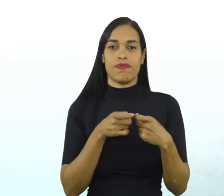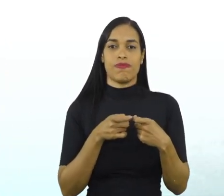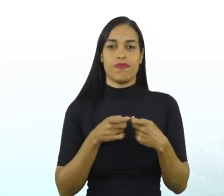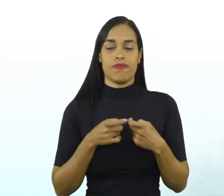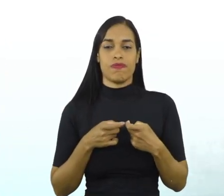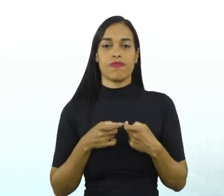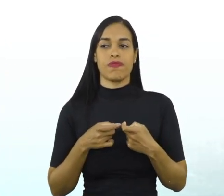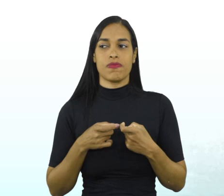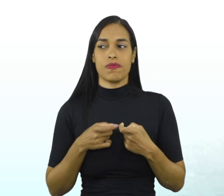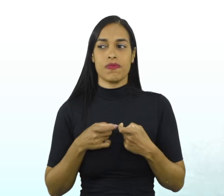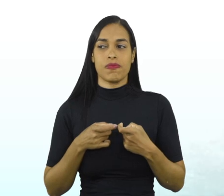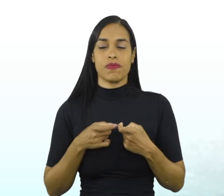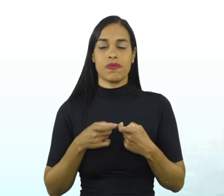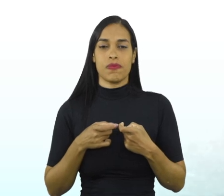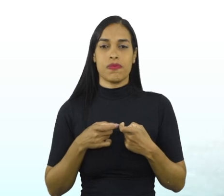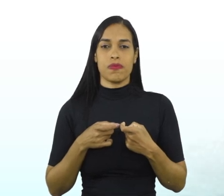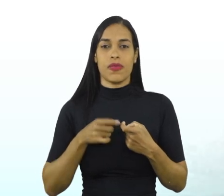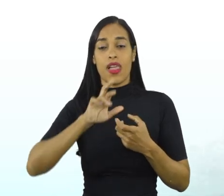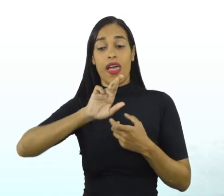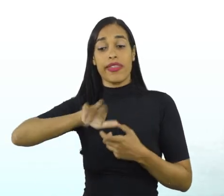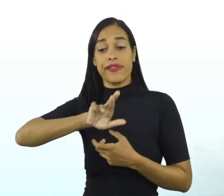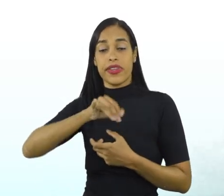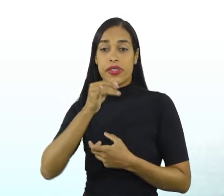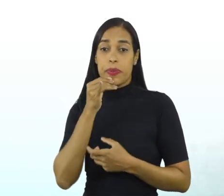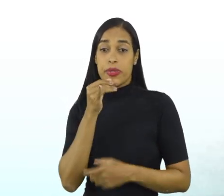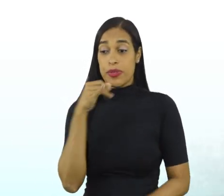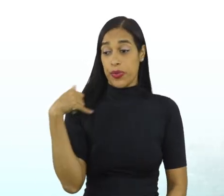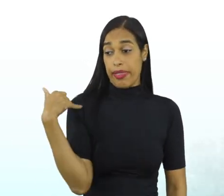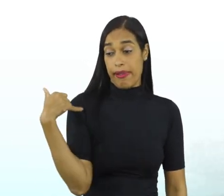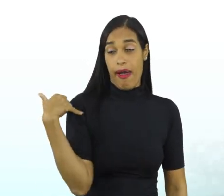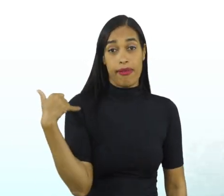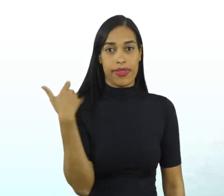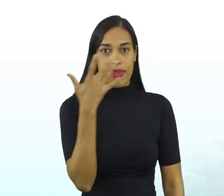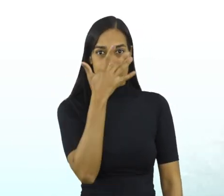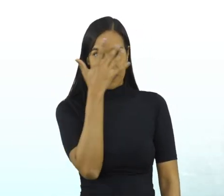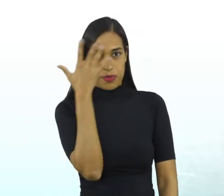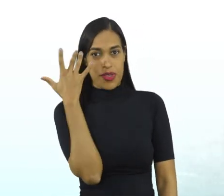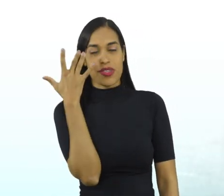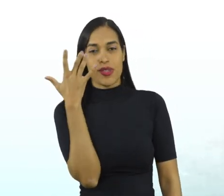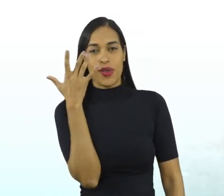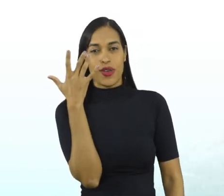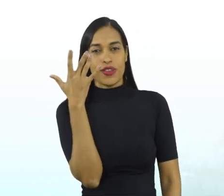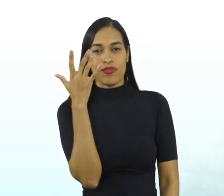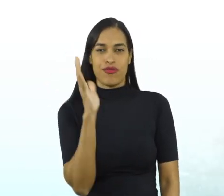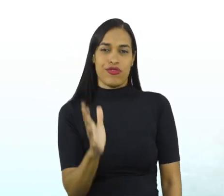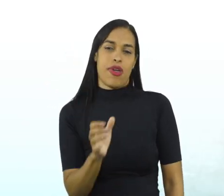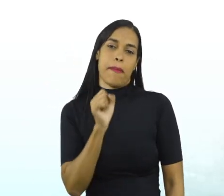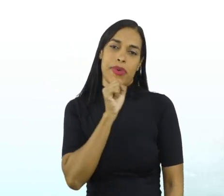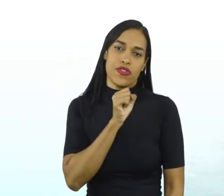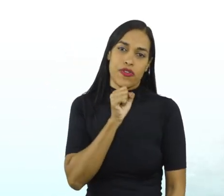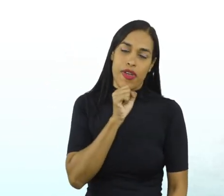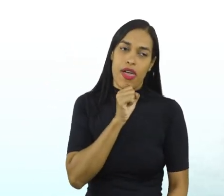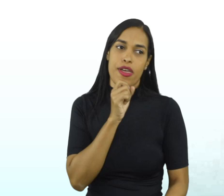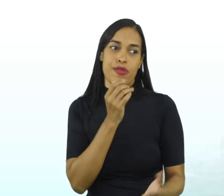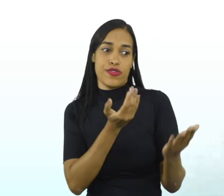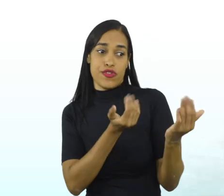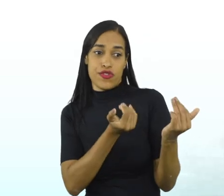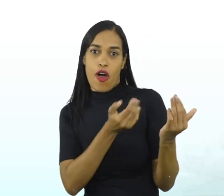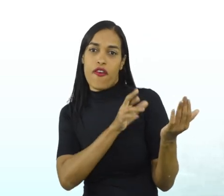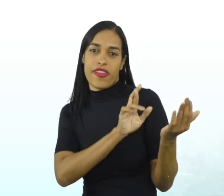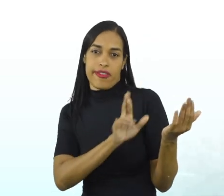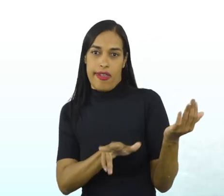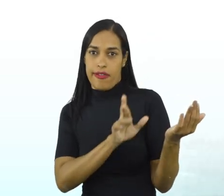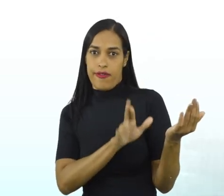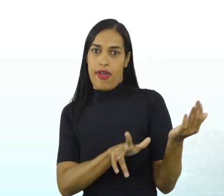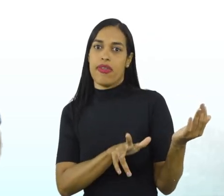questão da diferença de idade. As pessoas com mais idade e jovens falam também de